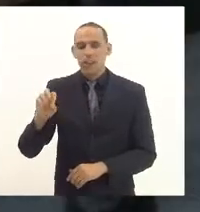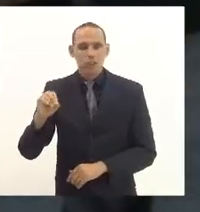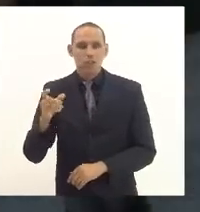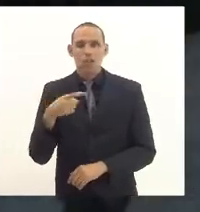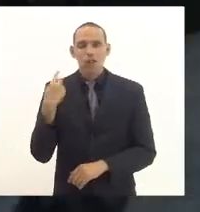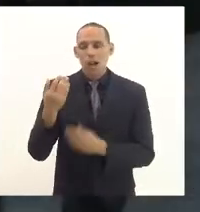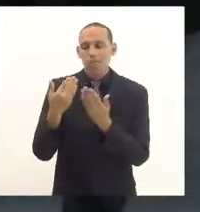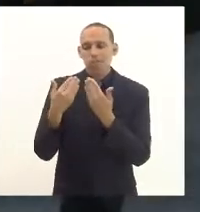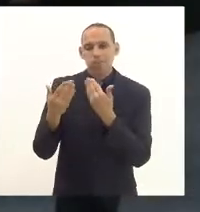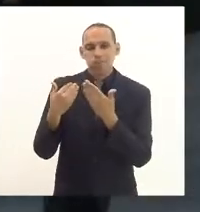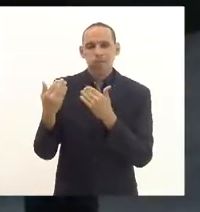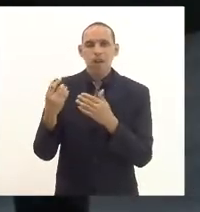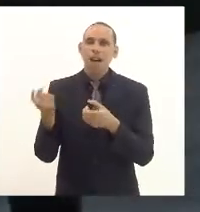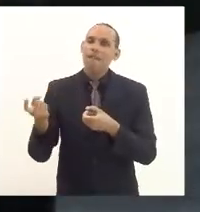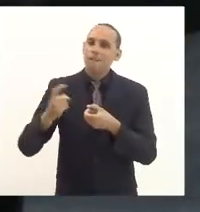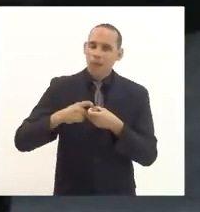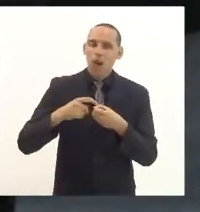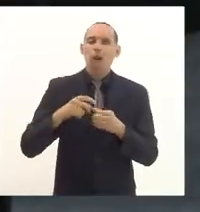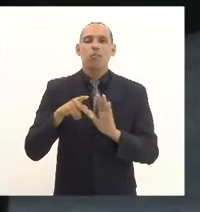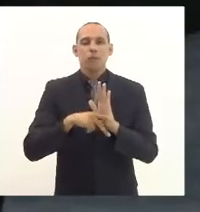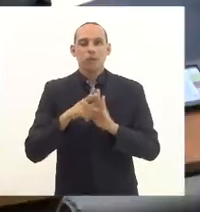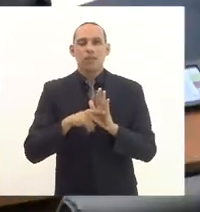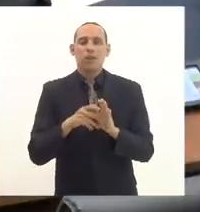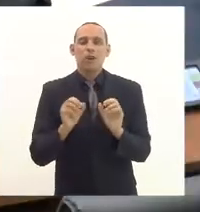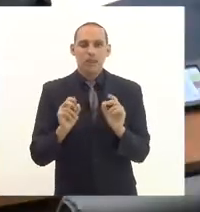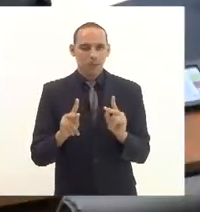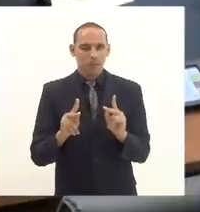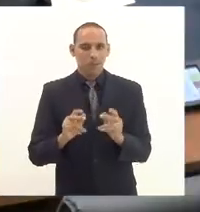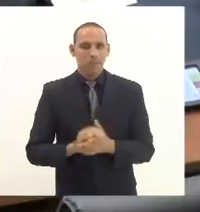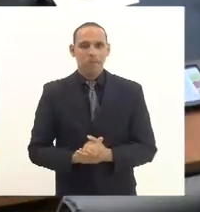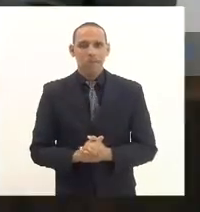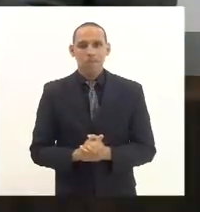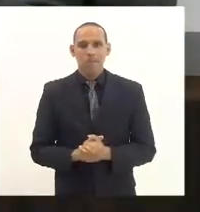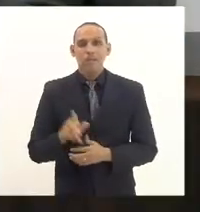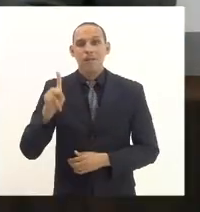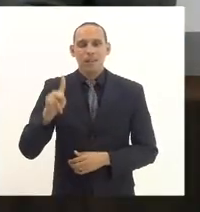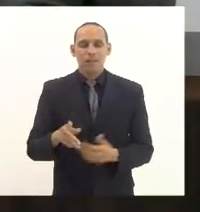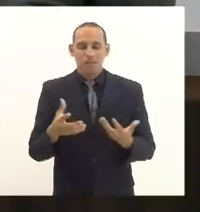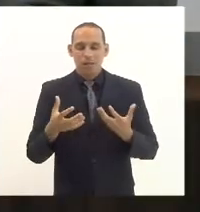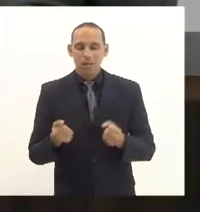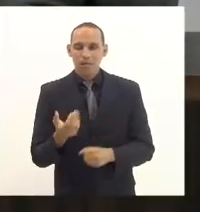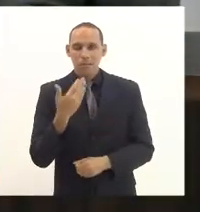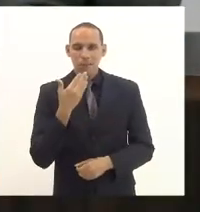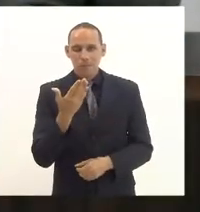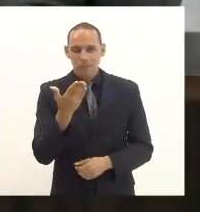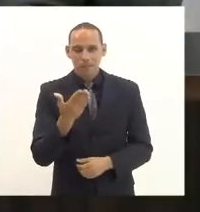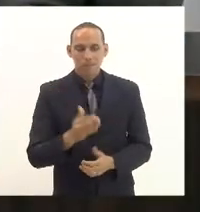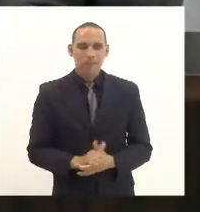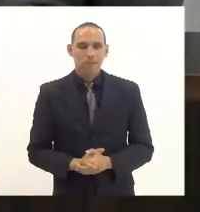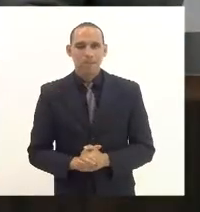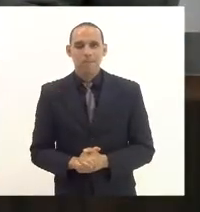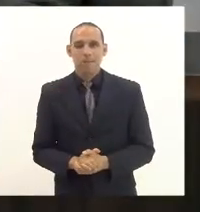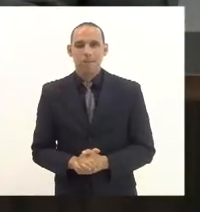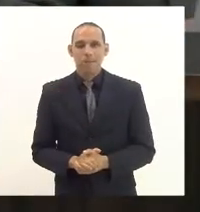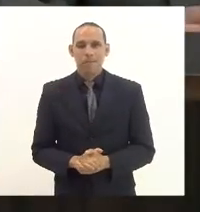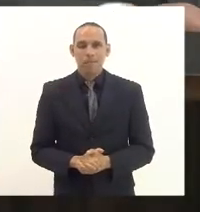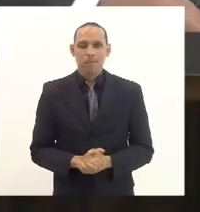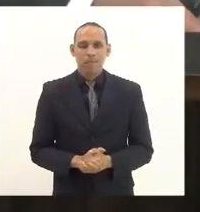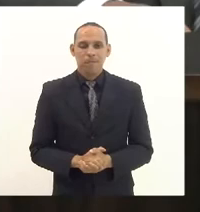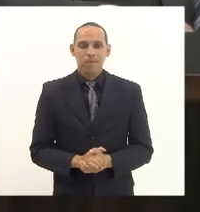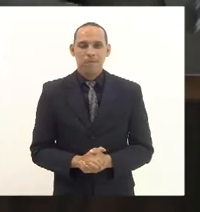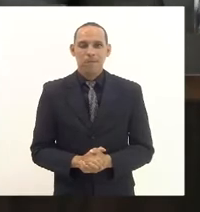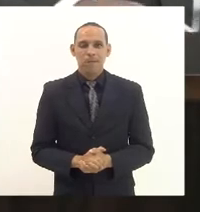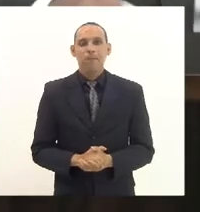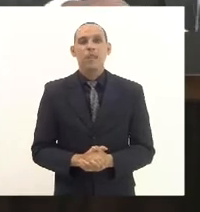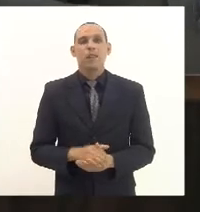nós vamos retornar com ele em conjunto. Ok. Presidência, defere pedido de Vossa Excelência. Em regime